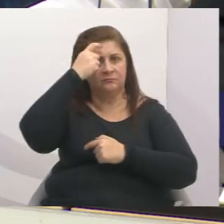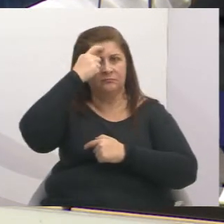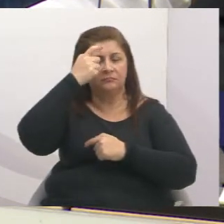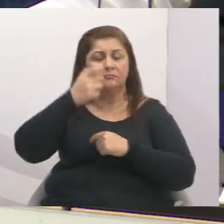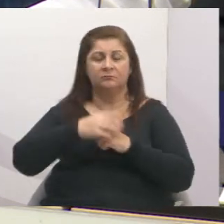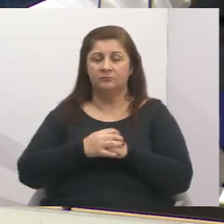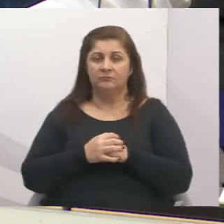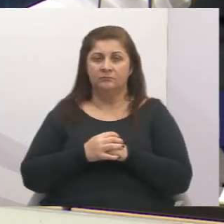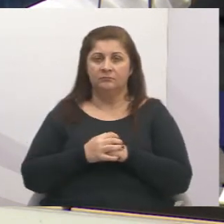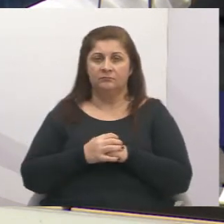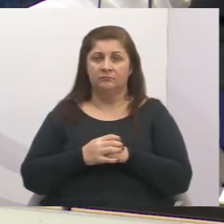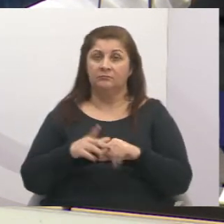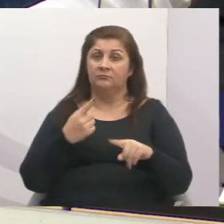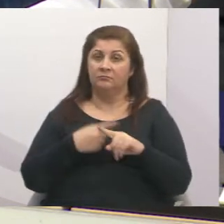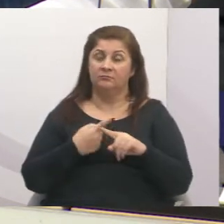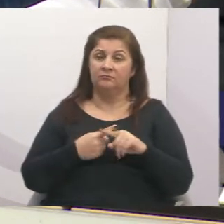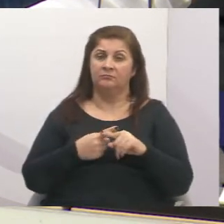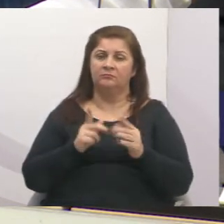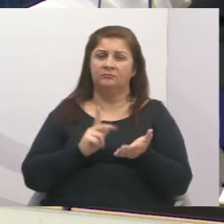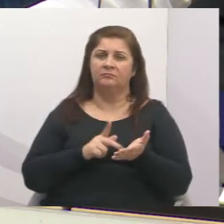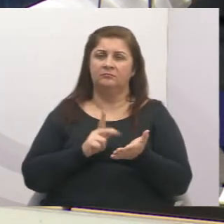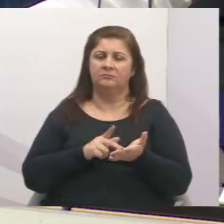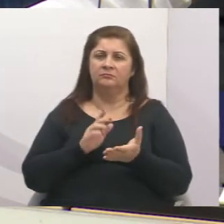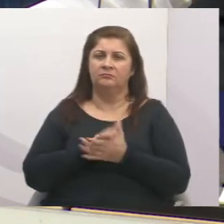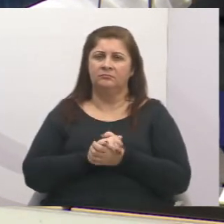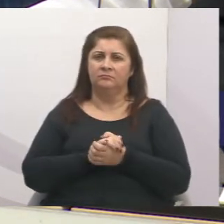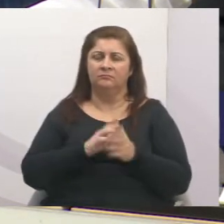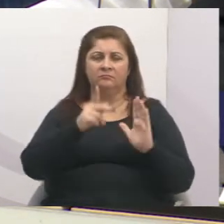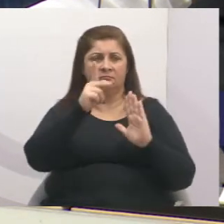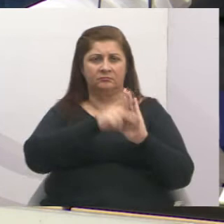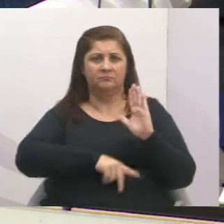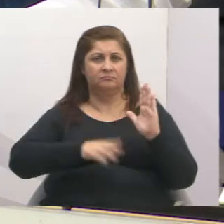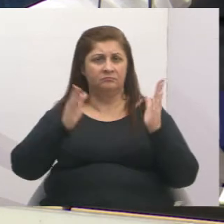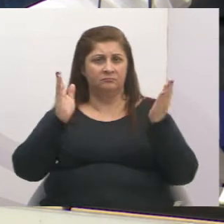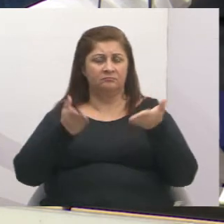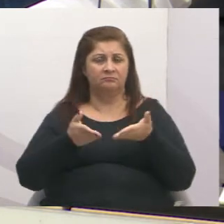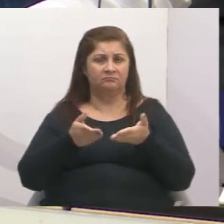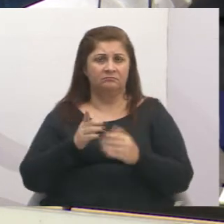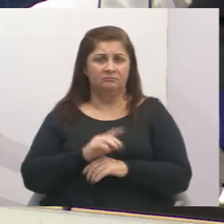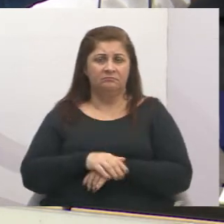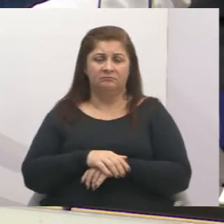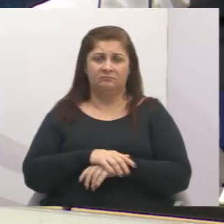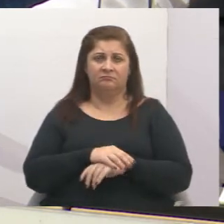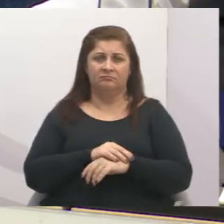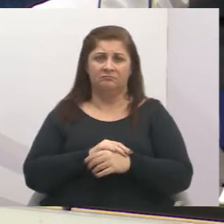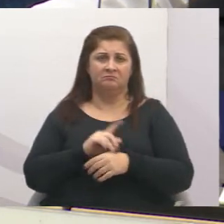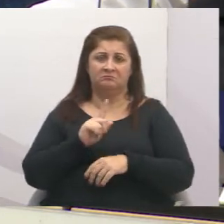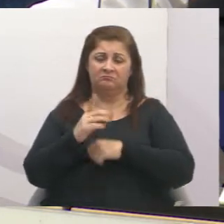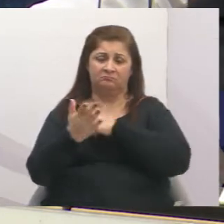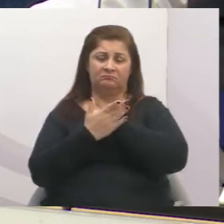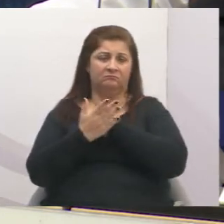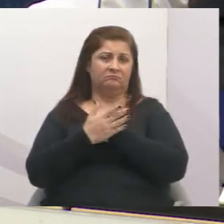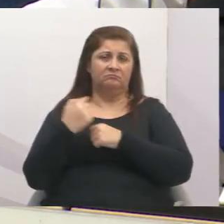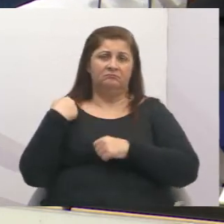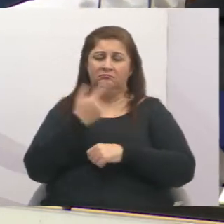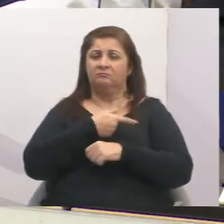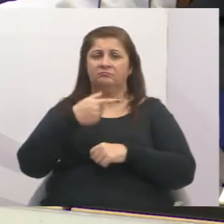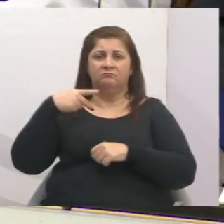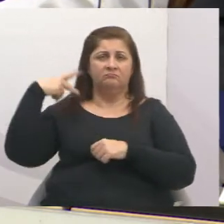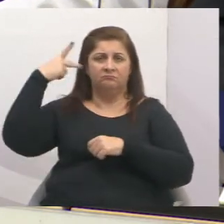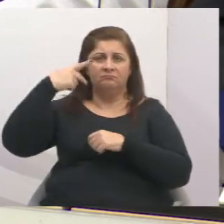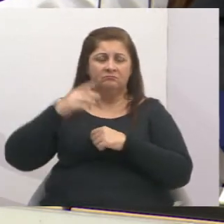isso, porque na realidade, esses projetos hoje aqui não se soma nada para nós enquanto vereador, para